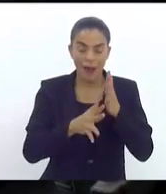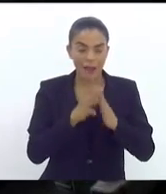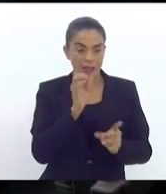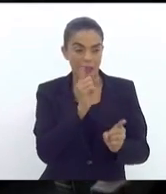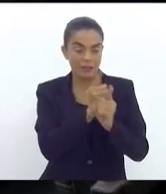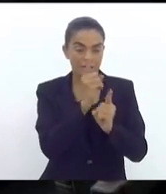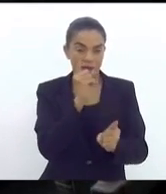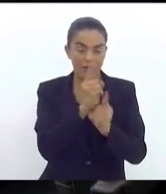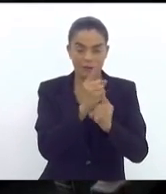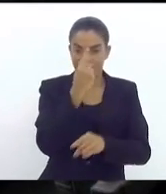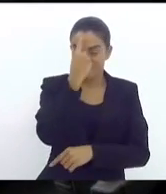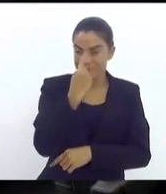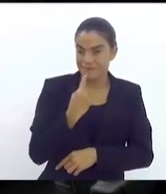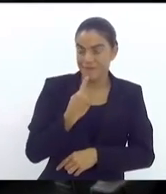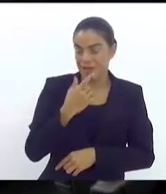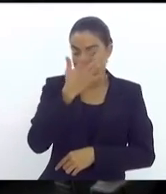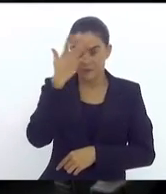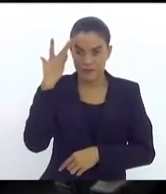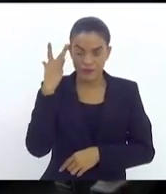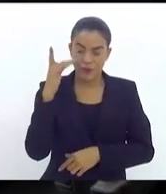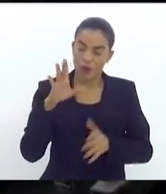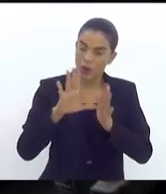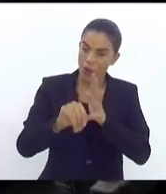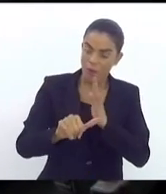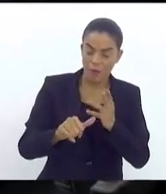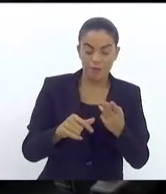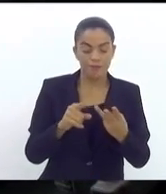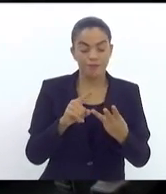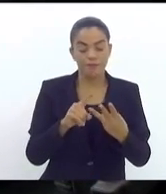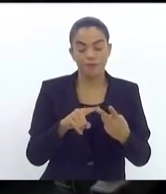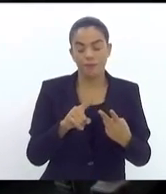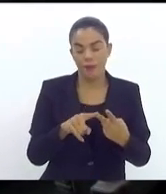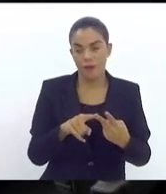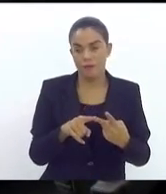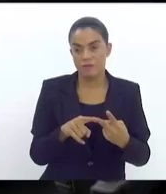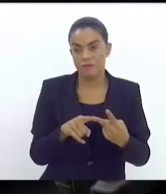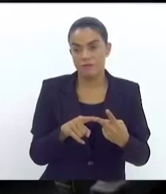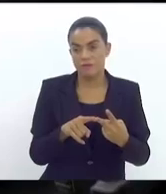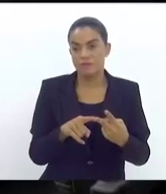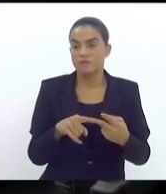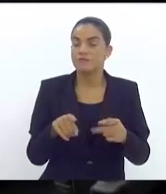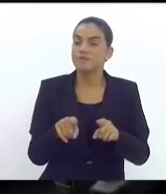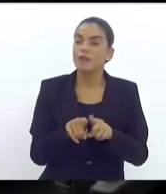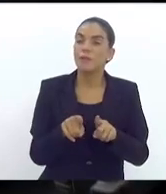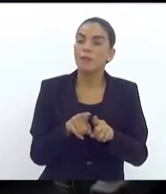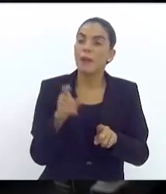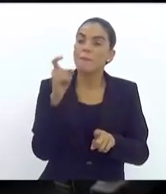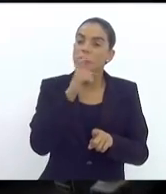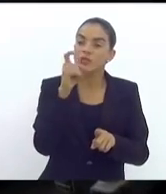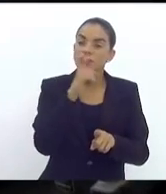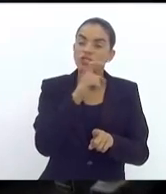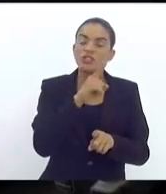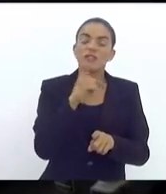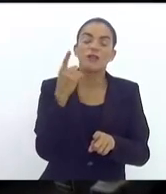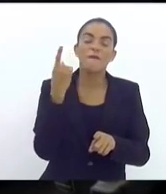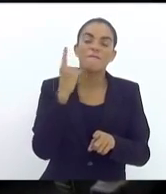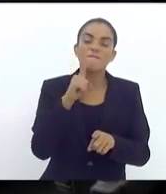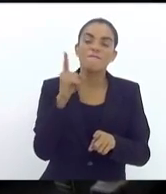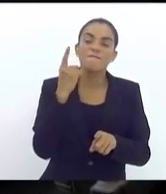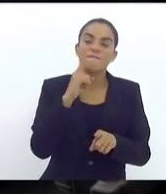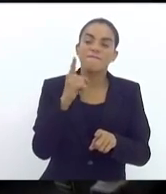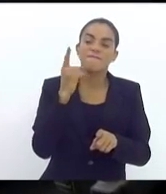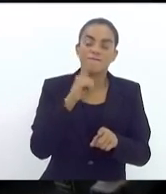e da idoneidade dos procedimentos adotados para este fim. A mentira intencional, que me parece menos importante